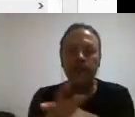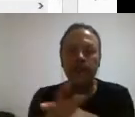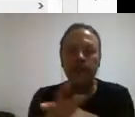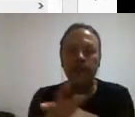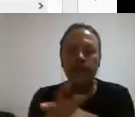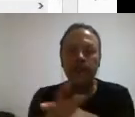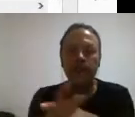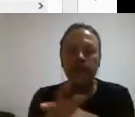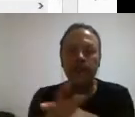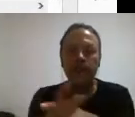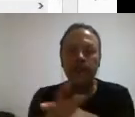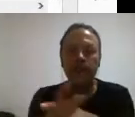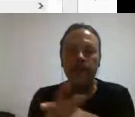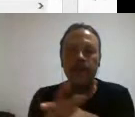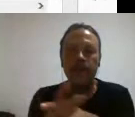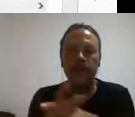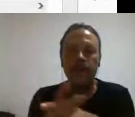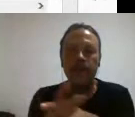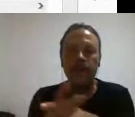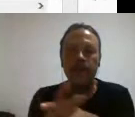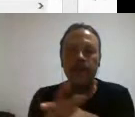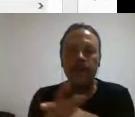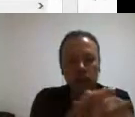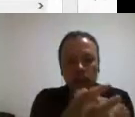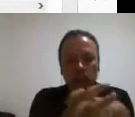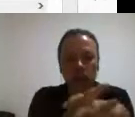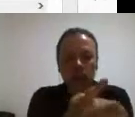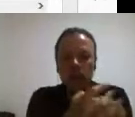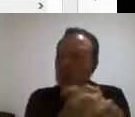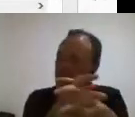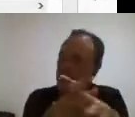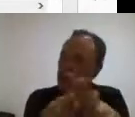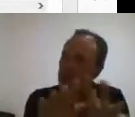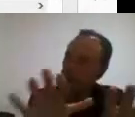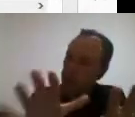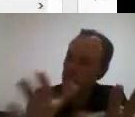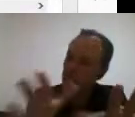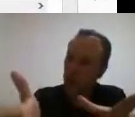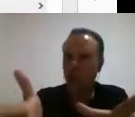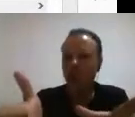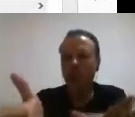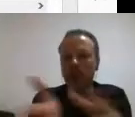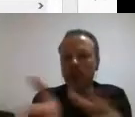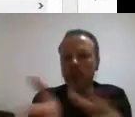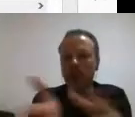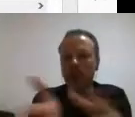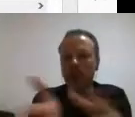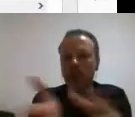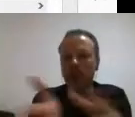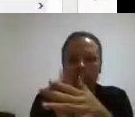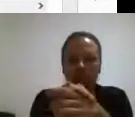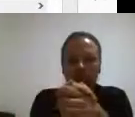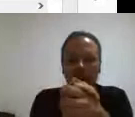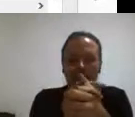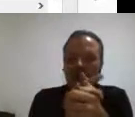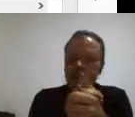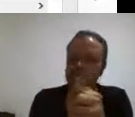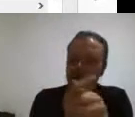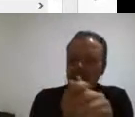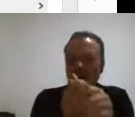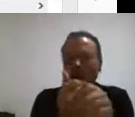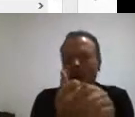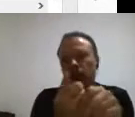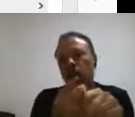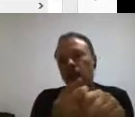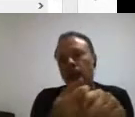é? Então, é um pouco mais usado em banco de dados com pequeno porte. Não é?